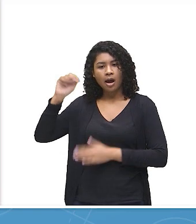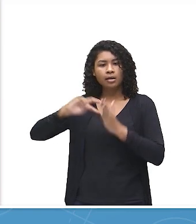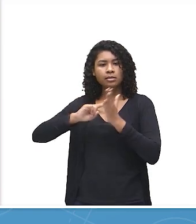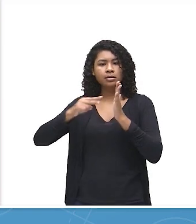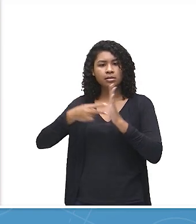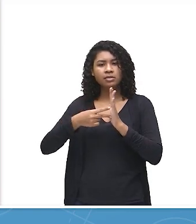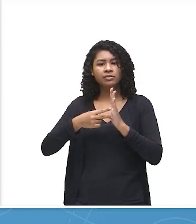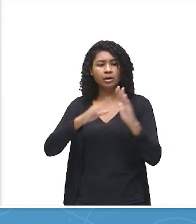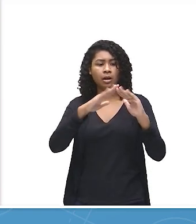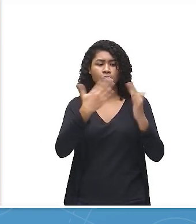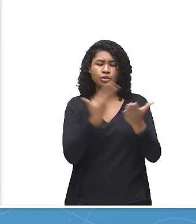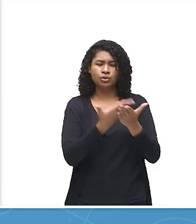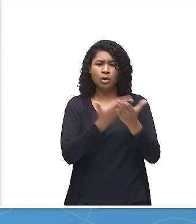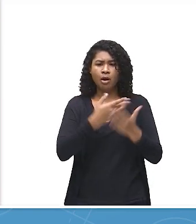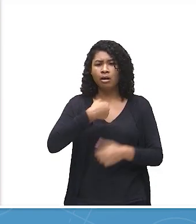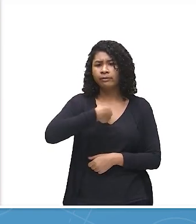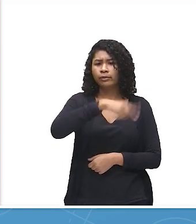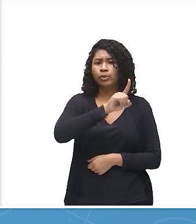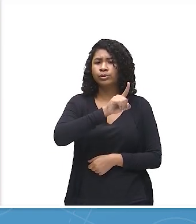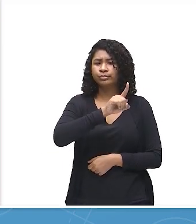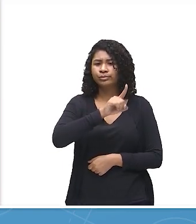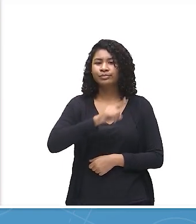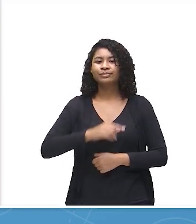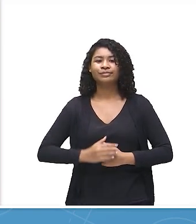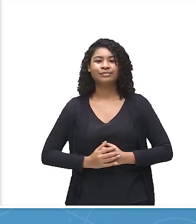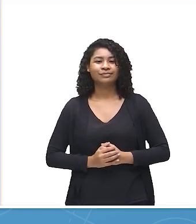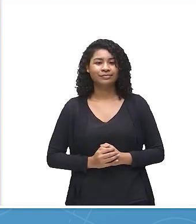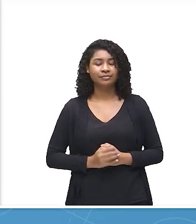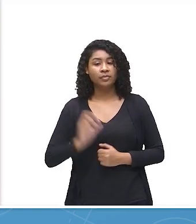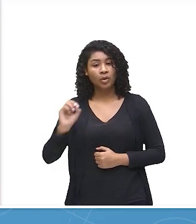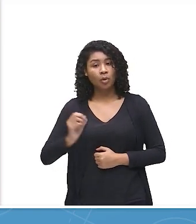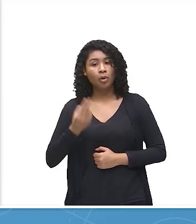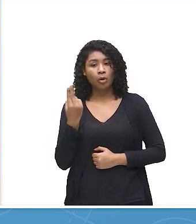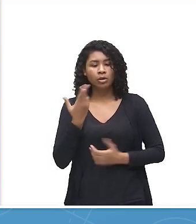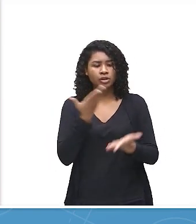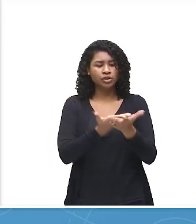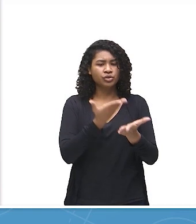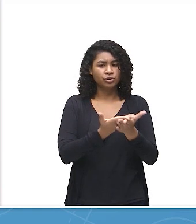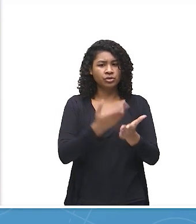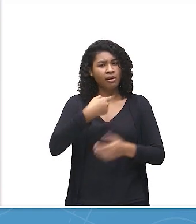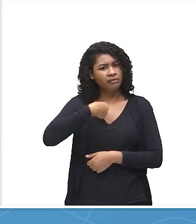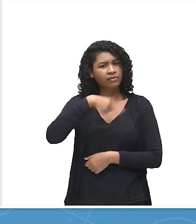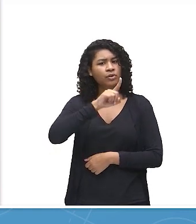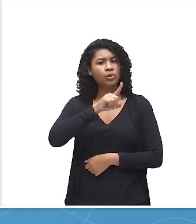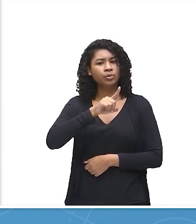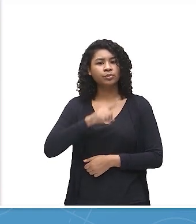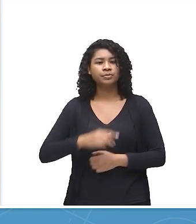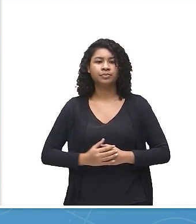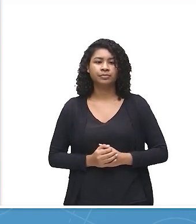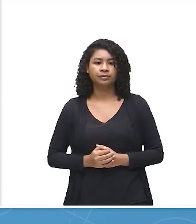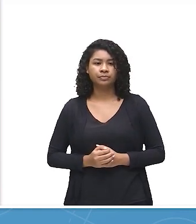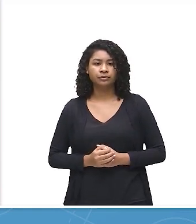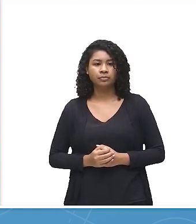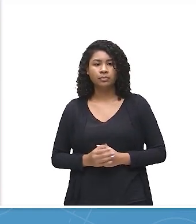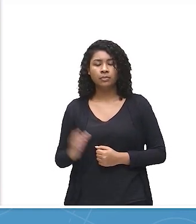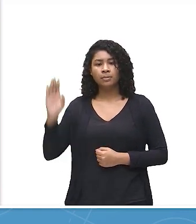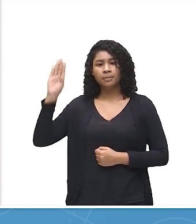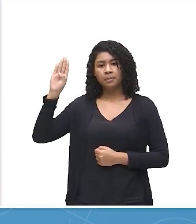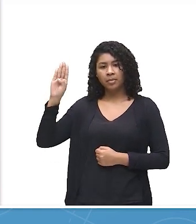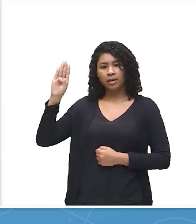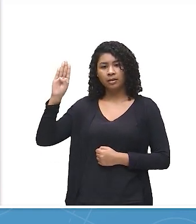Acordar, tá? É o verbo acordar, certo? E eu tenho as seguintes